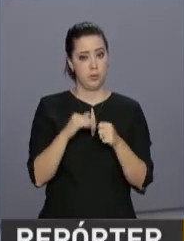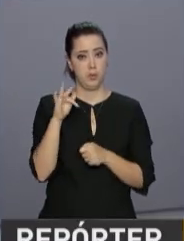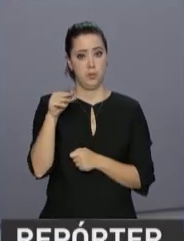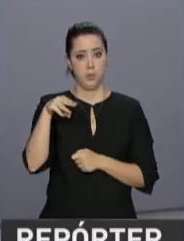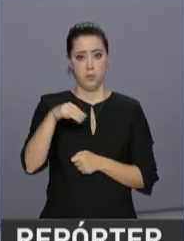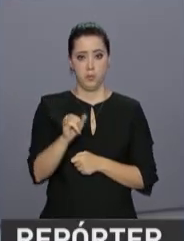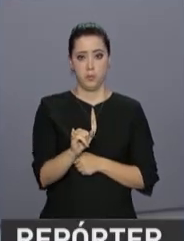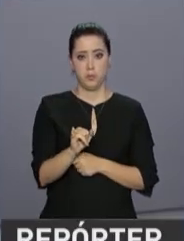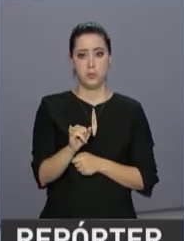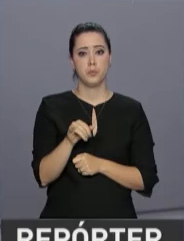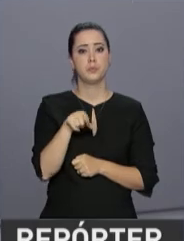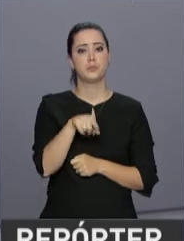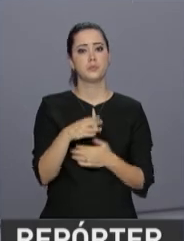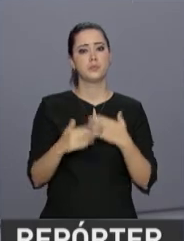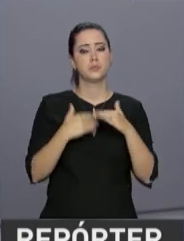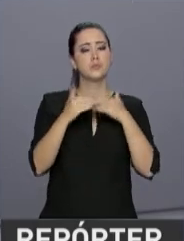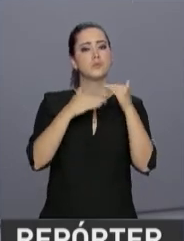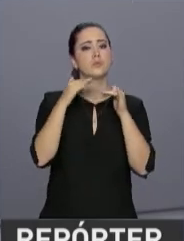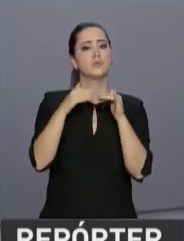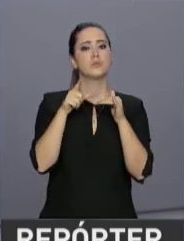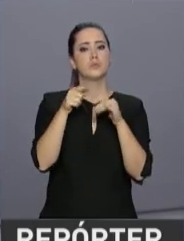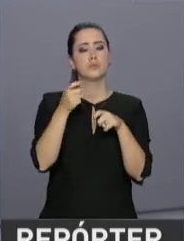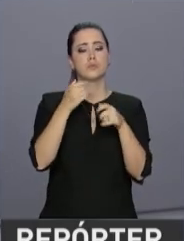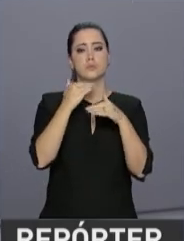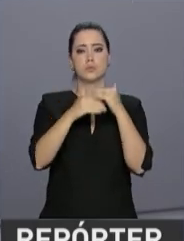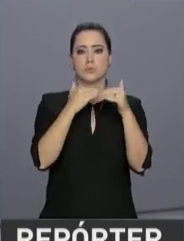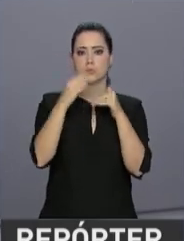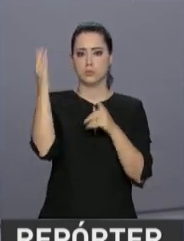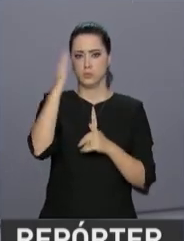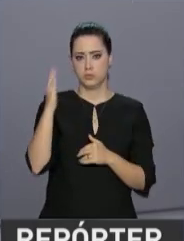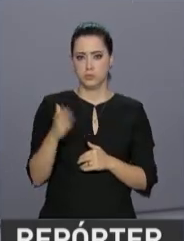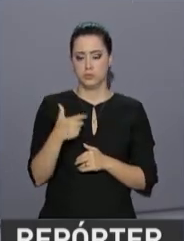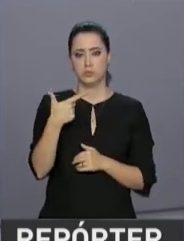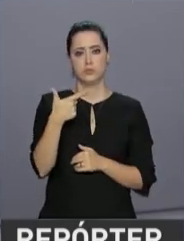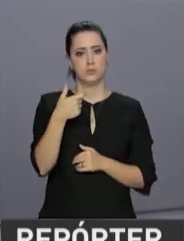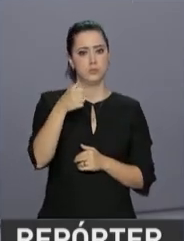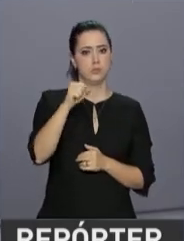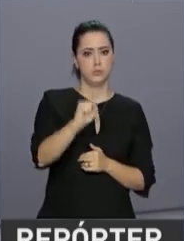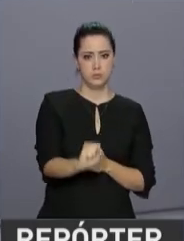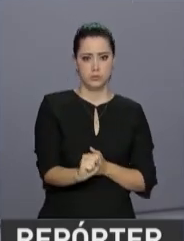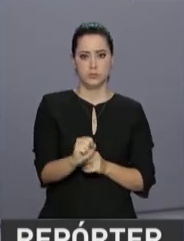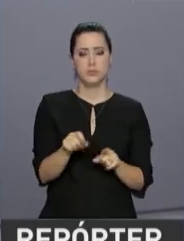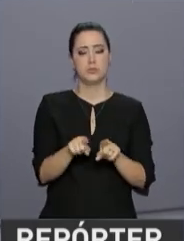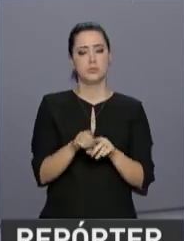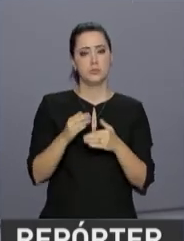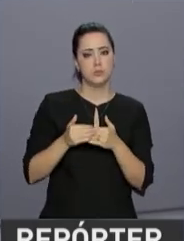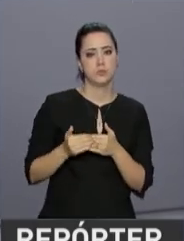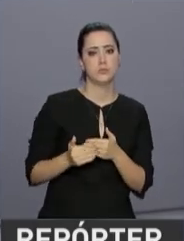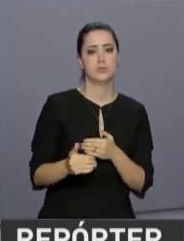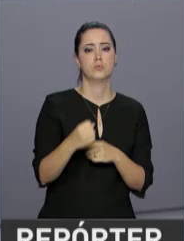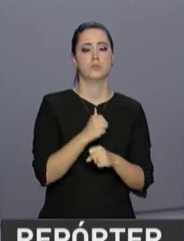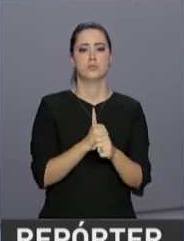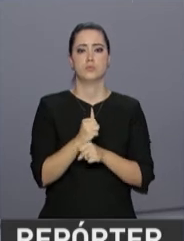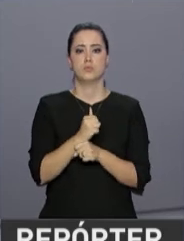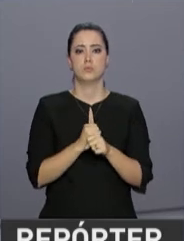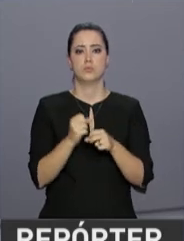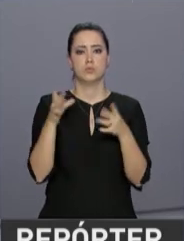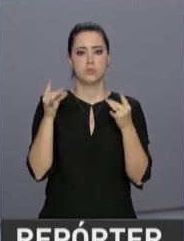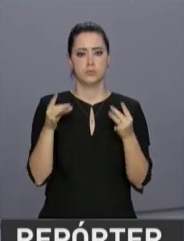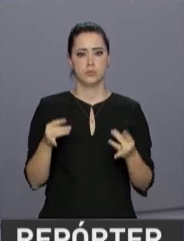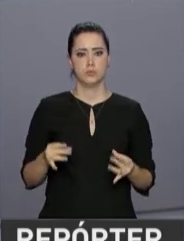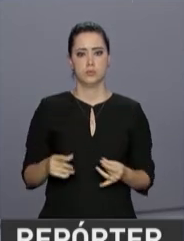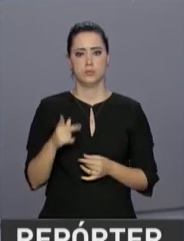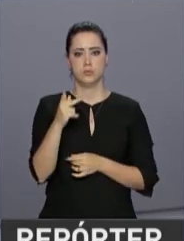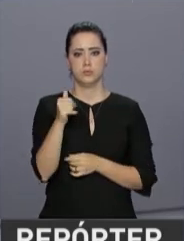fundo monetário internacional elevou a projeção de crescimento do brasil para 2018 e também para o próximo ano em